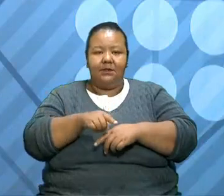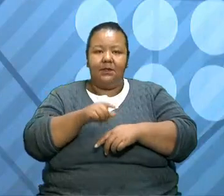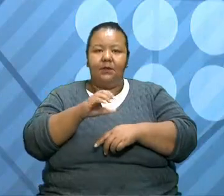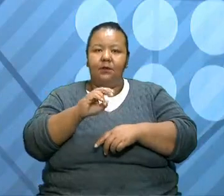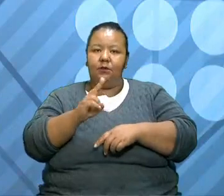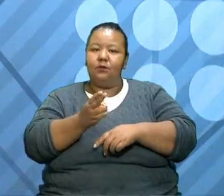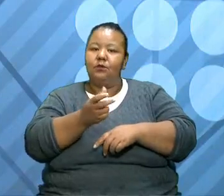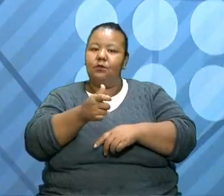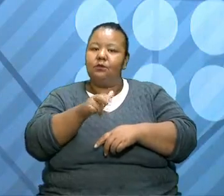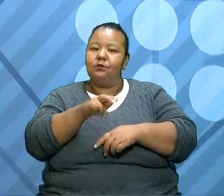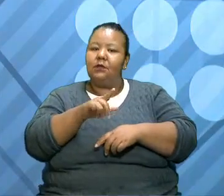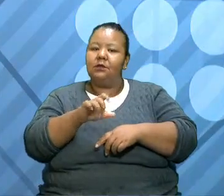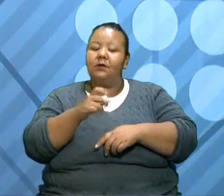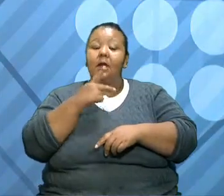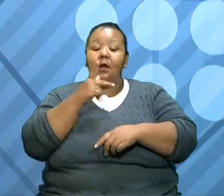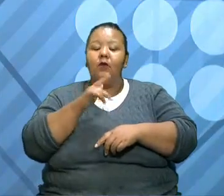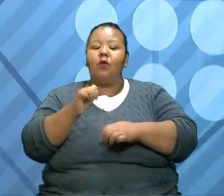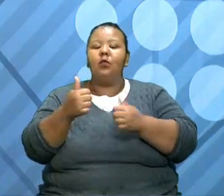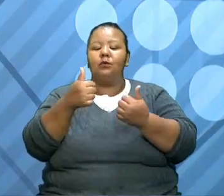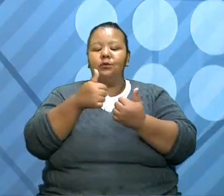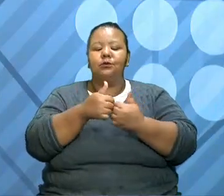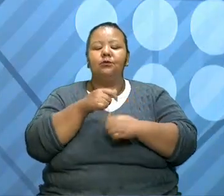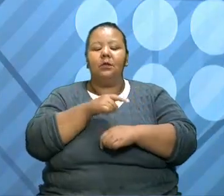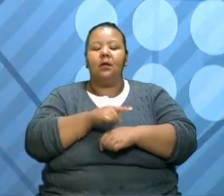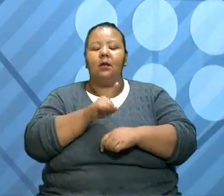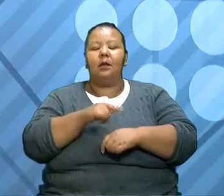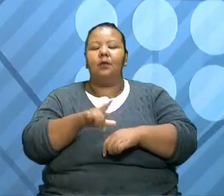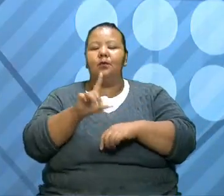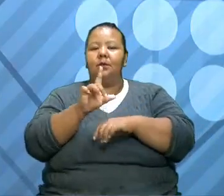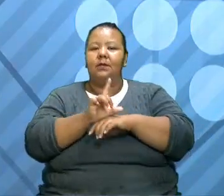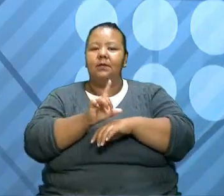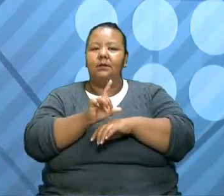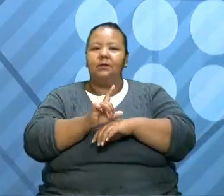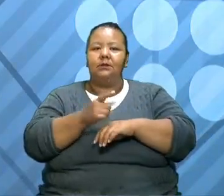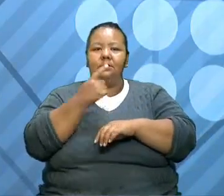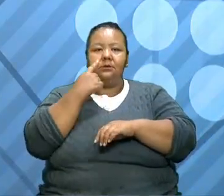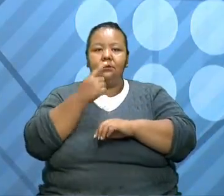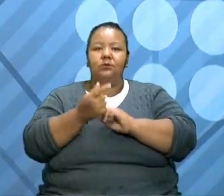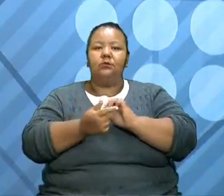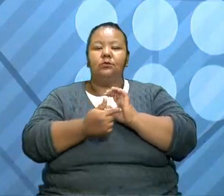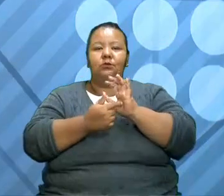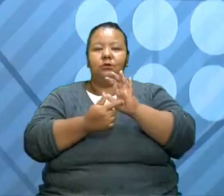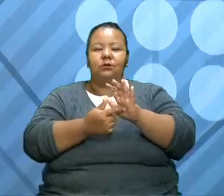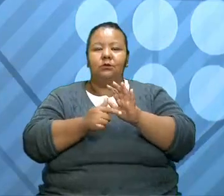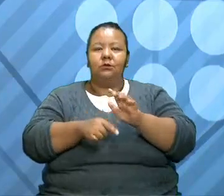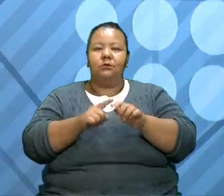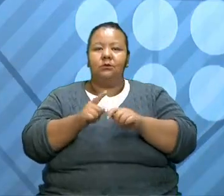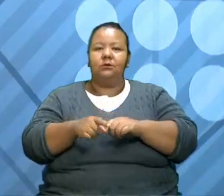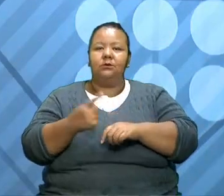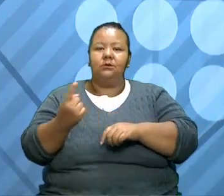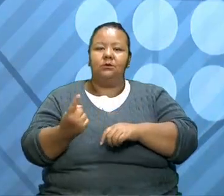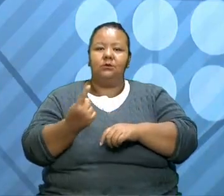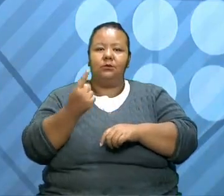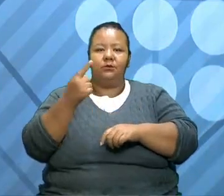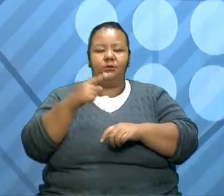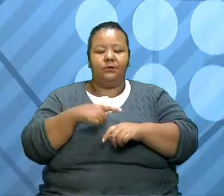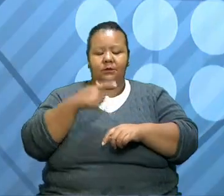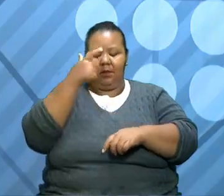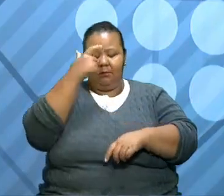assim, olha, eu sou sucessor dela, então eu tenho que ser um líder aqui, então eu tenho que mostrar, inclusive essa altura, tem que mostrar